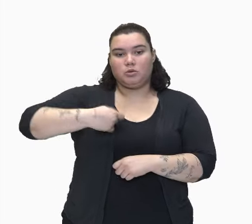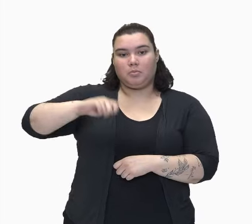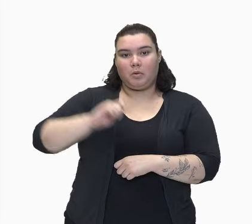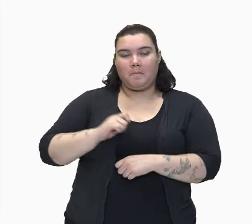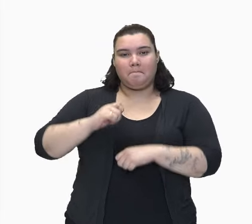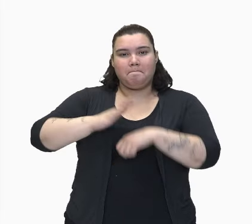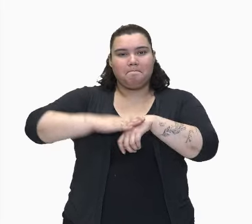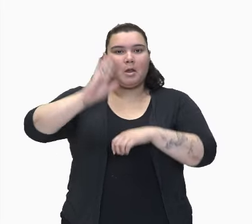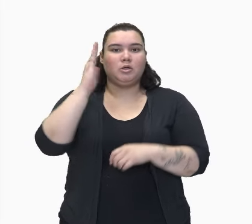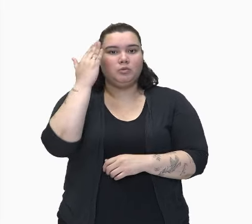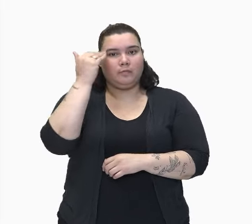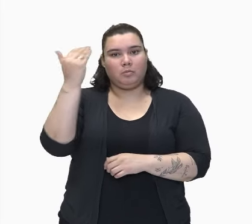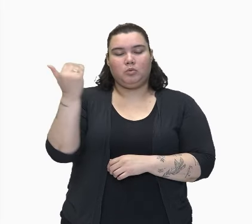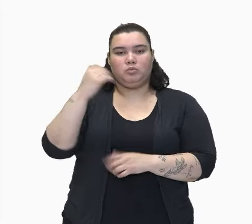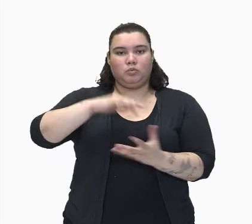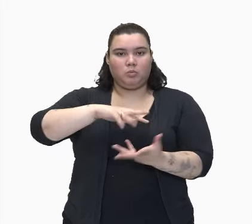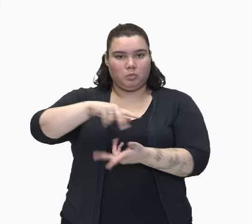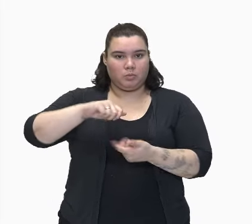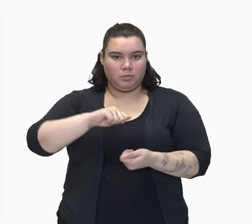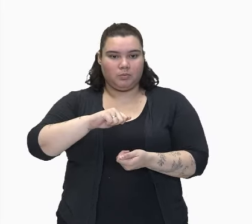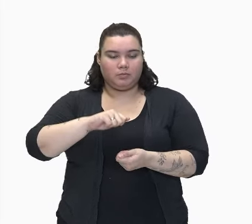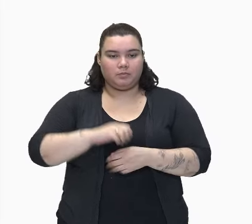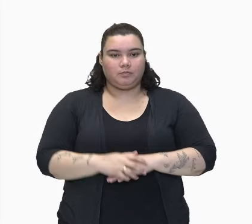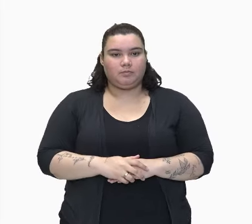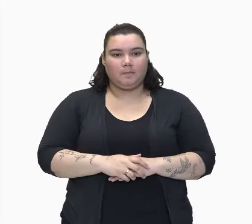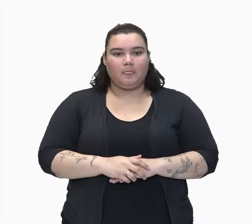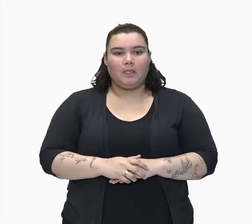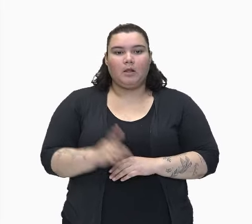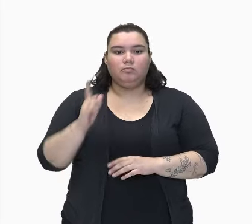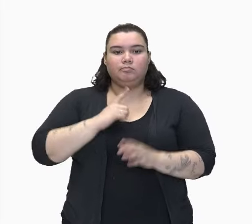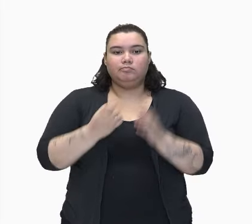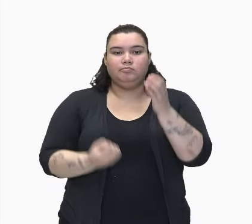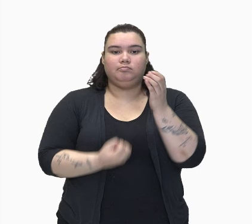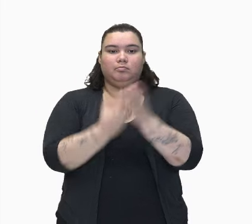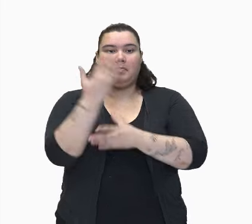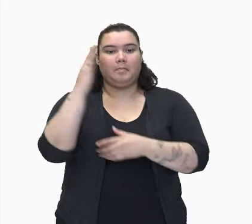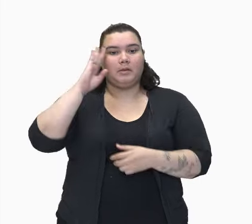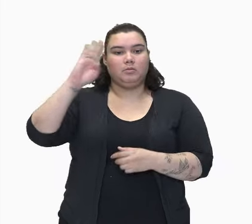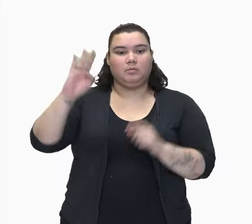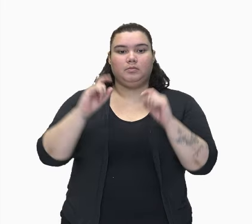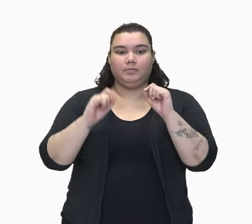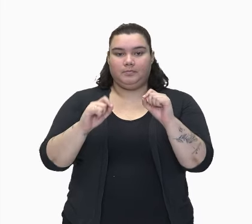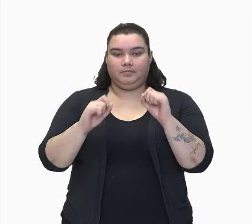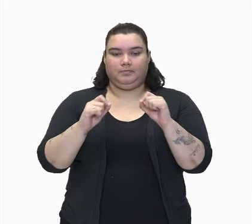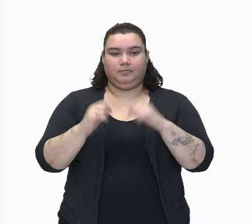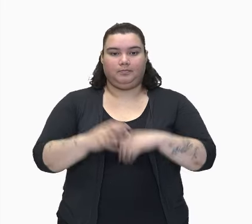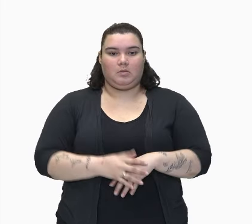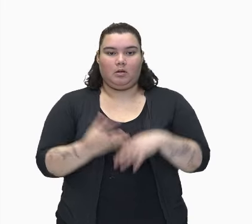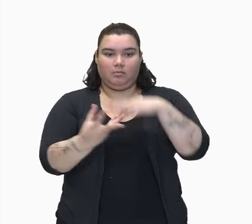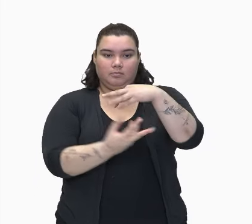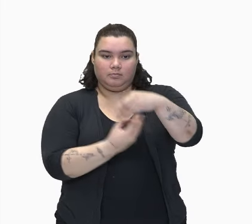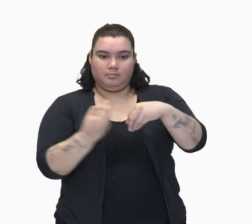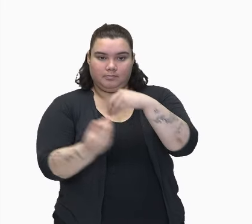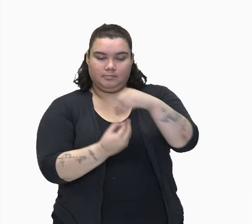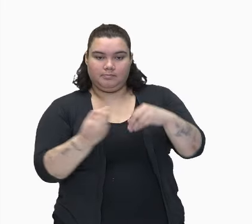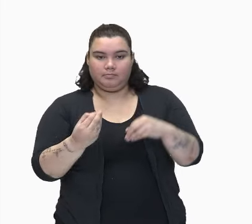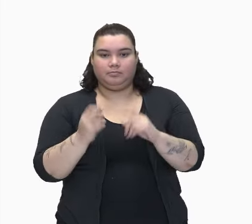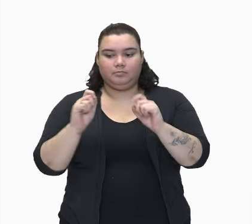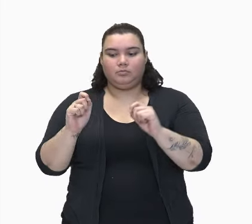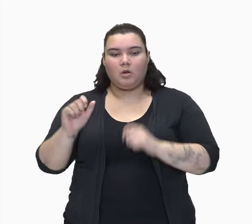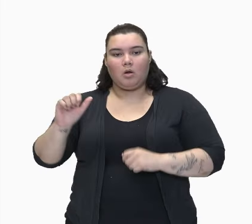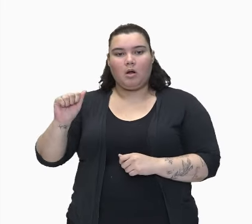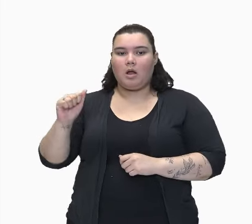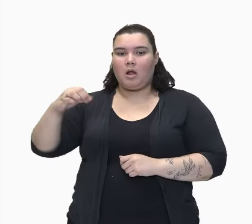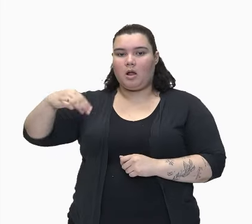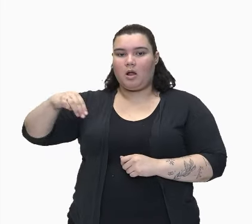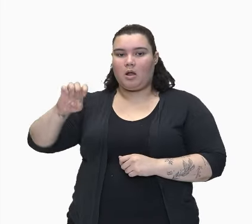mais populoso do mundo. Vai ser formada, gente, predominantemente aí pela miscigenação entre os